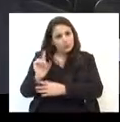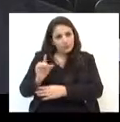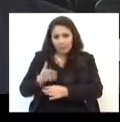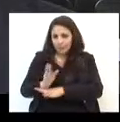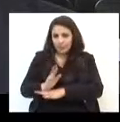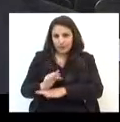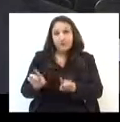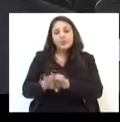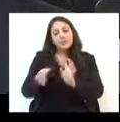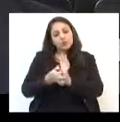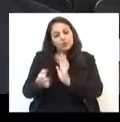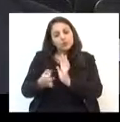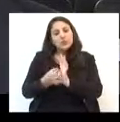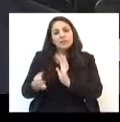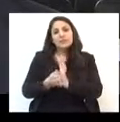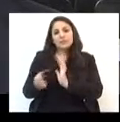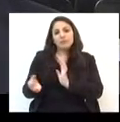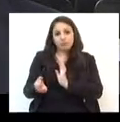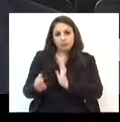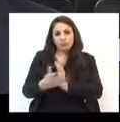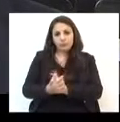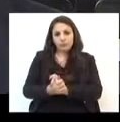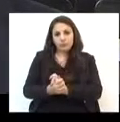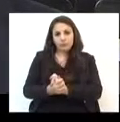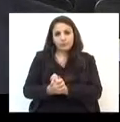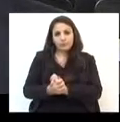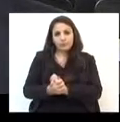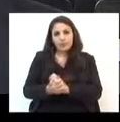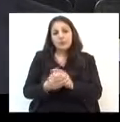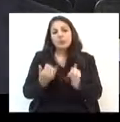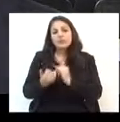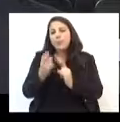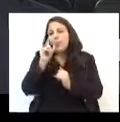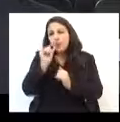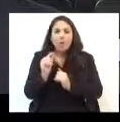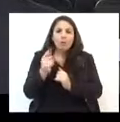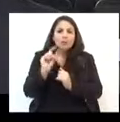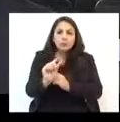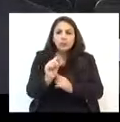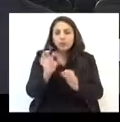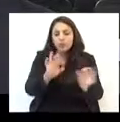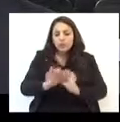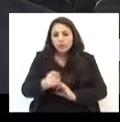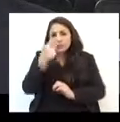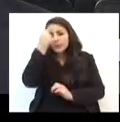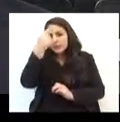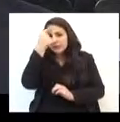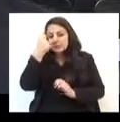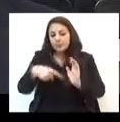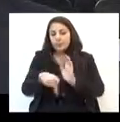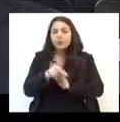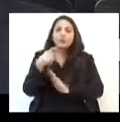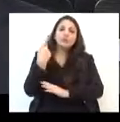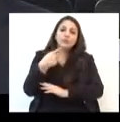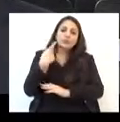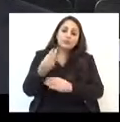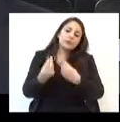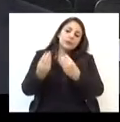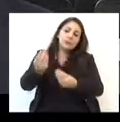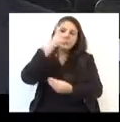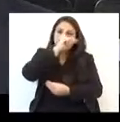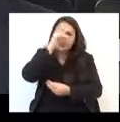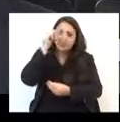como indicação, que a indicação é tipo um mini projeto, podemos dizer, uma ideia do vereador, do prefeito,